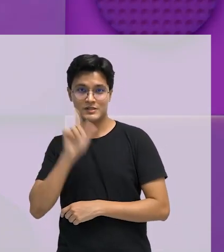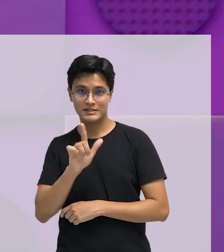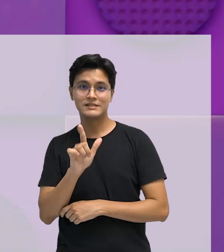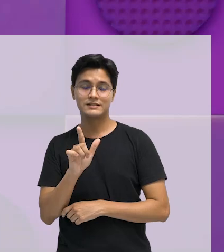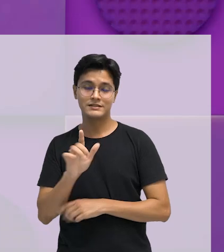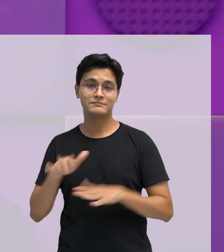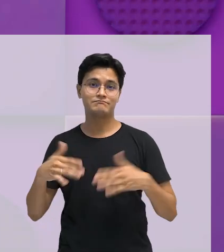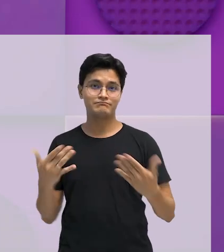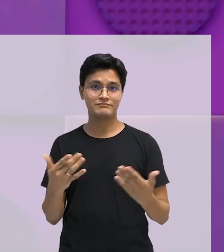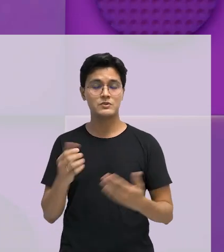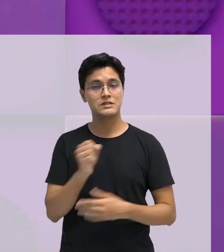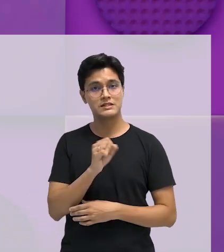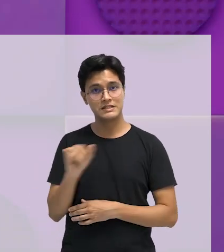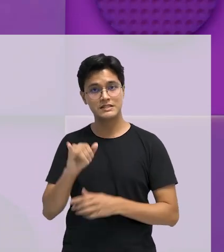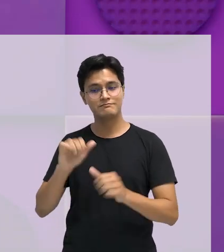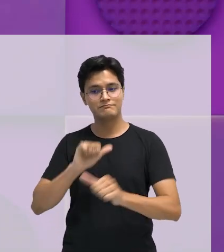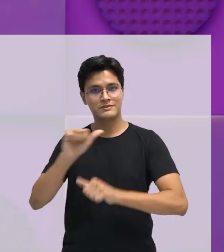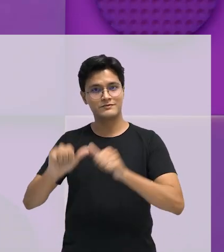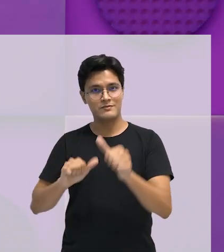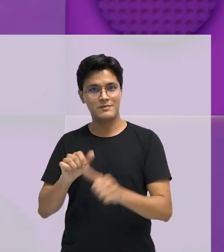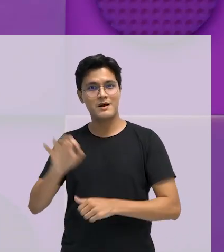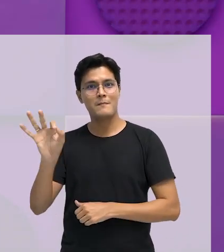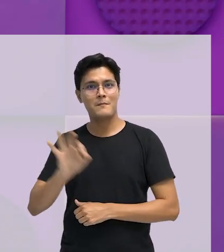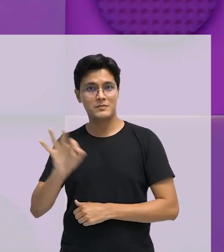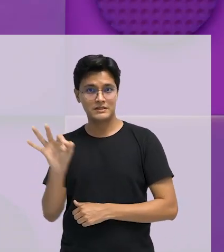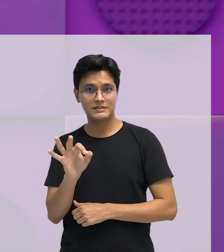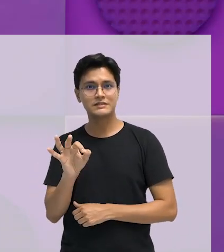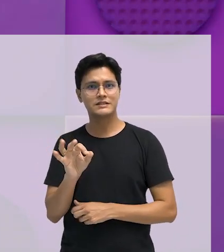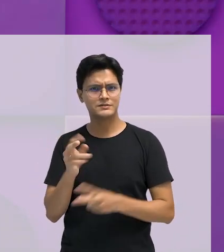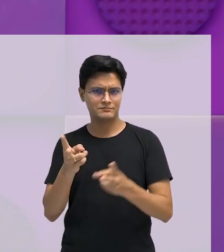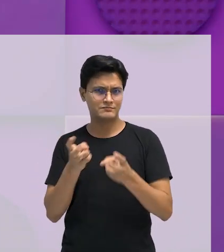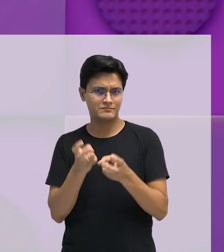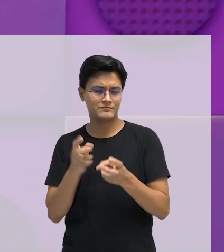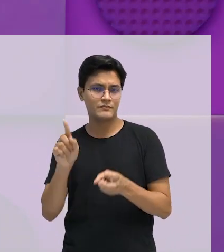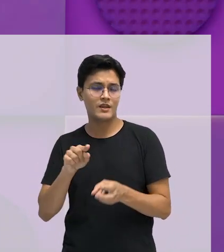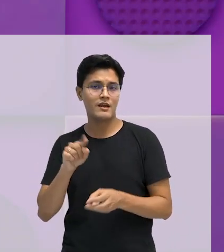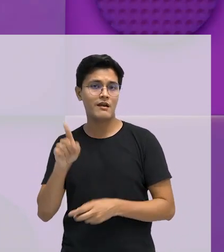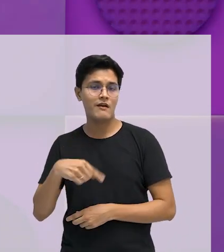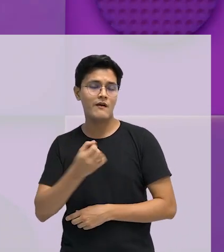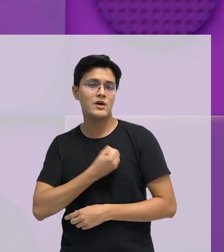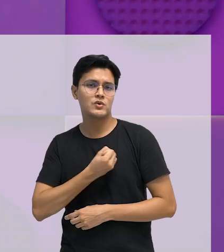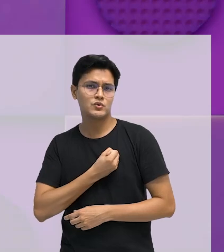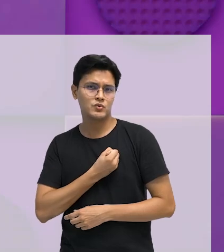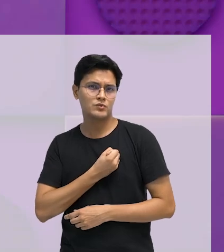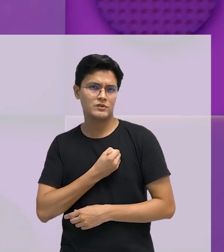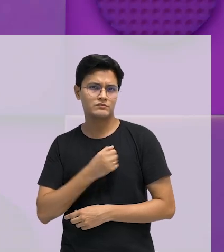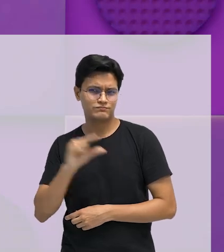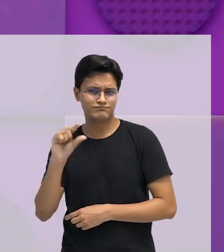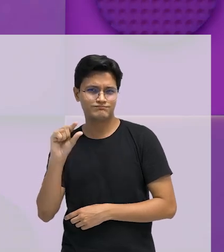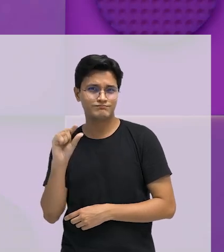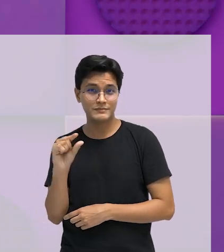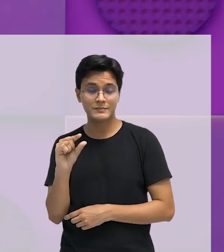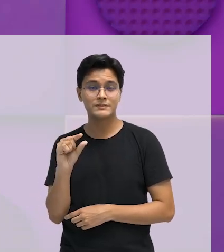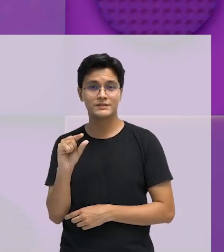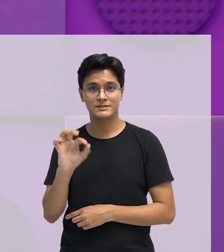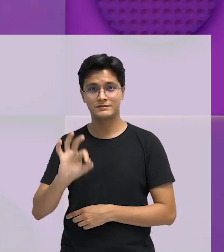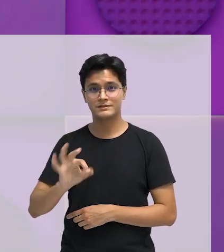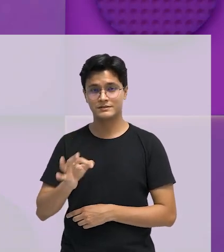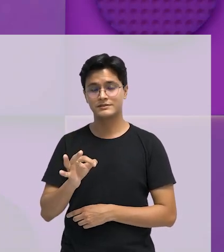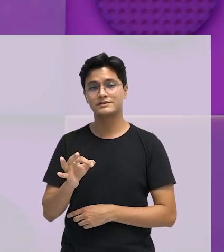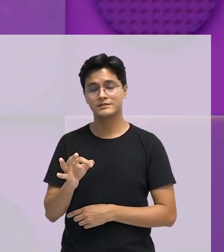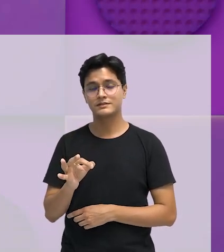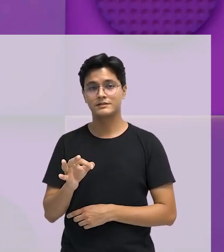para porcentagem, a gente vai ver que é um número muito pequeno, uma chance realmente muito ínfima de